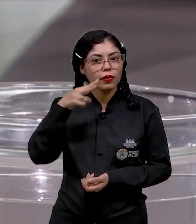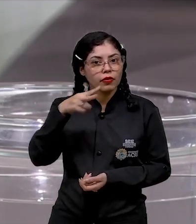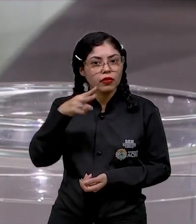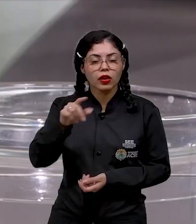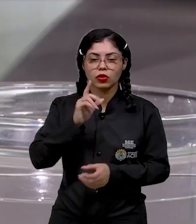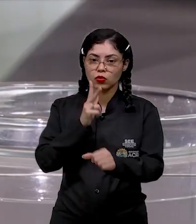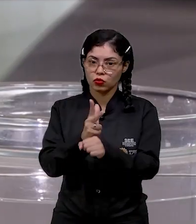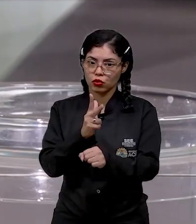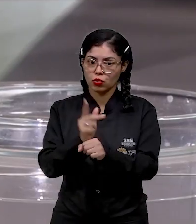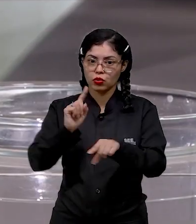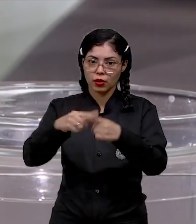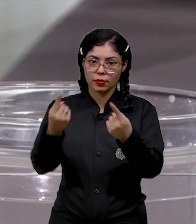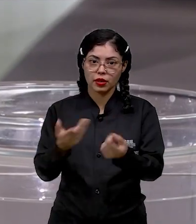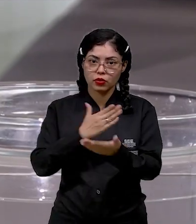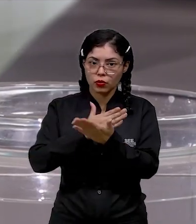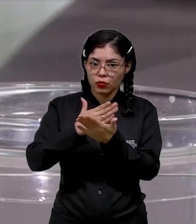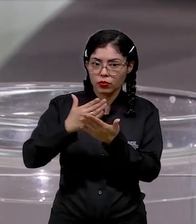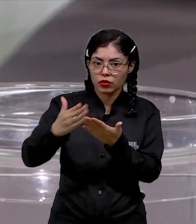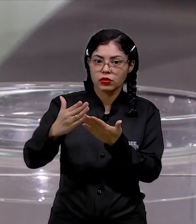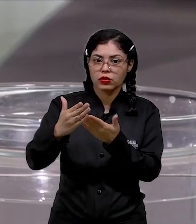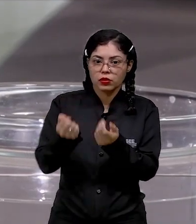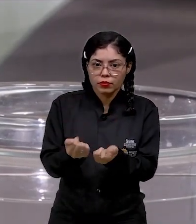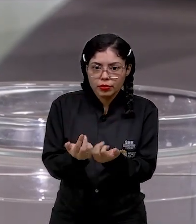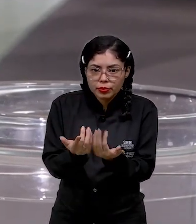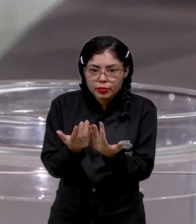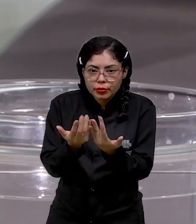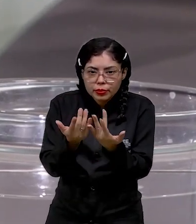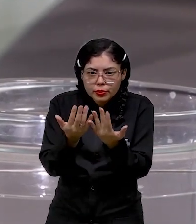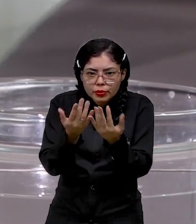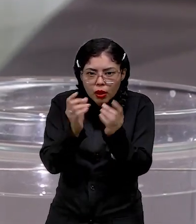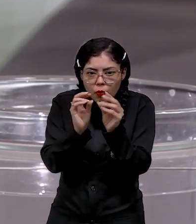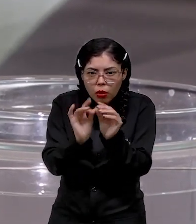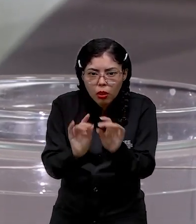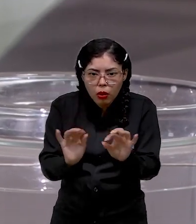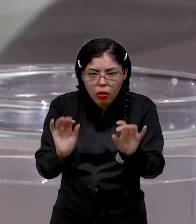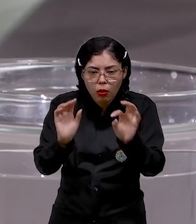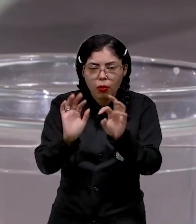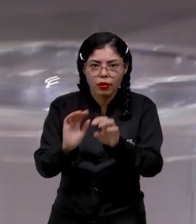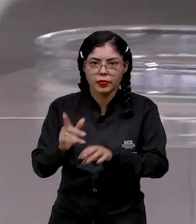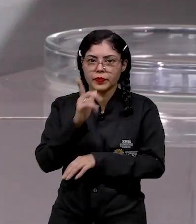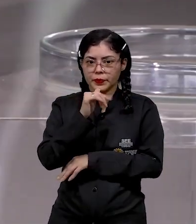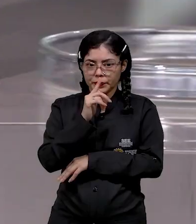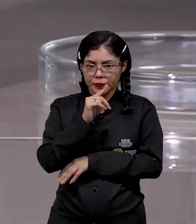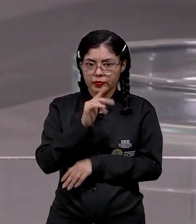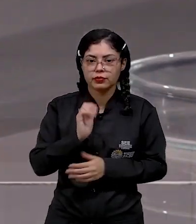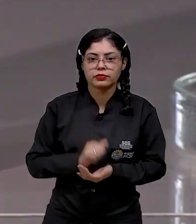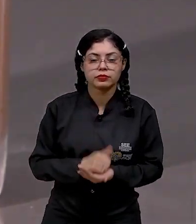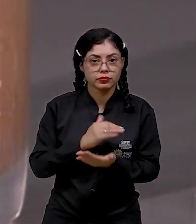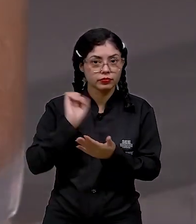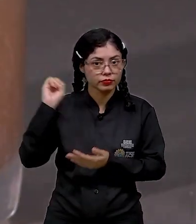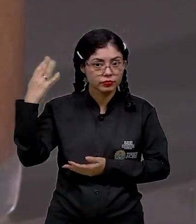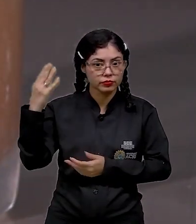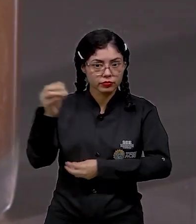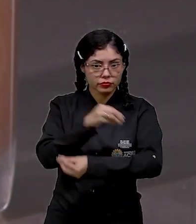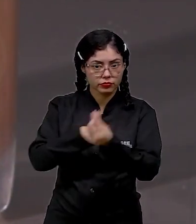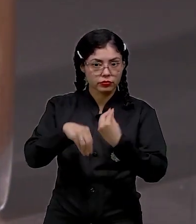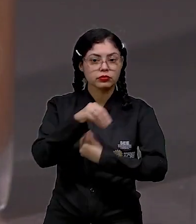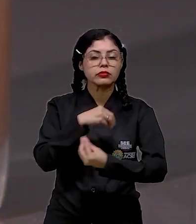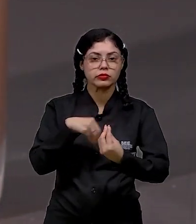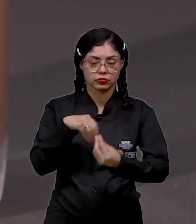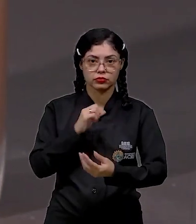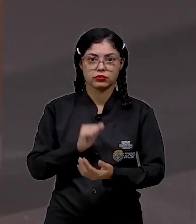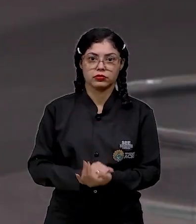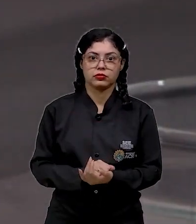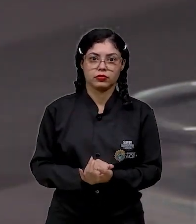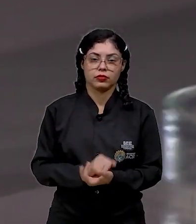vídeo, mas já começou aqui a formação de algumas bolhas. Então já está acontecendo essa reação entre